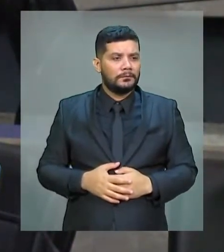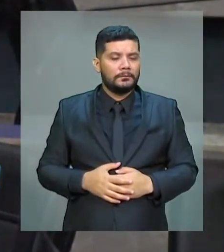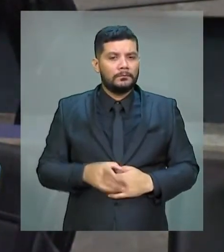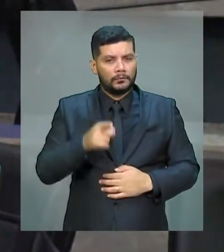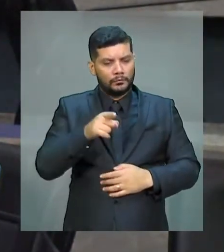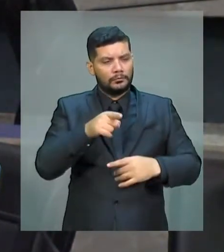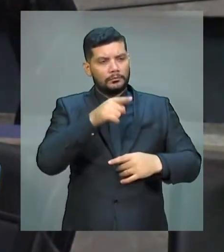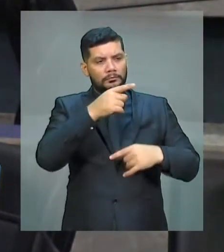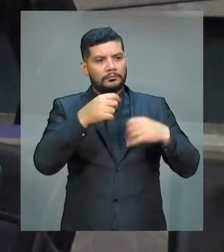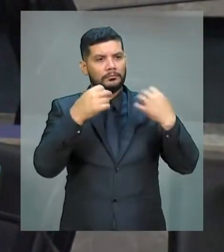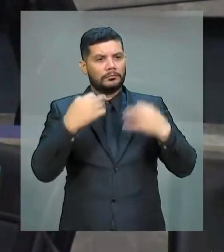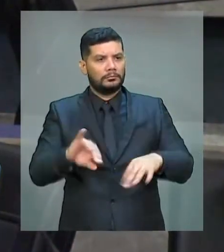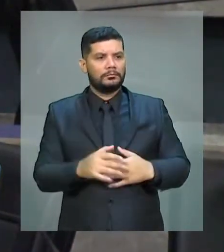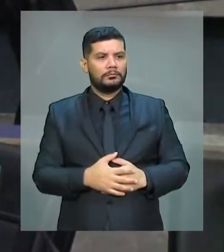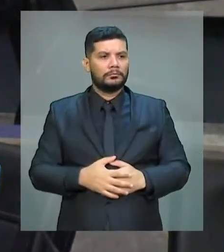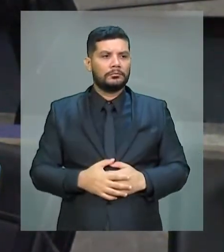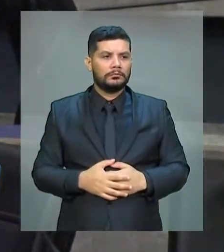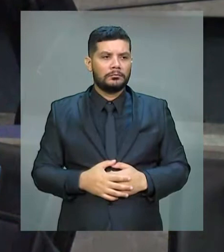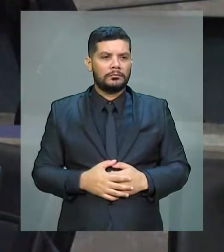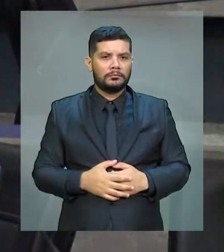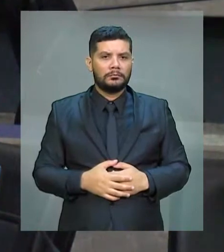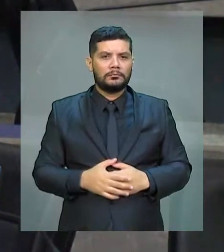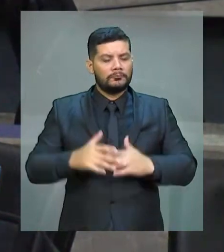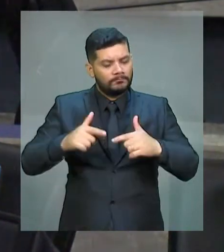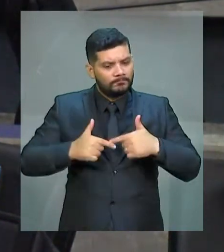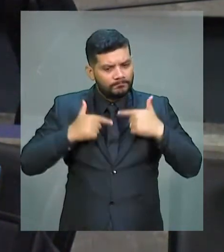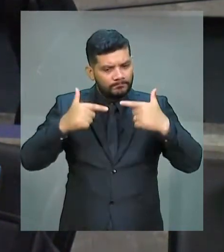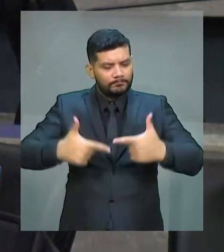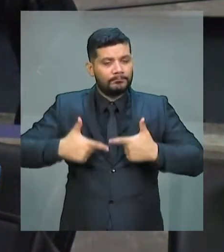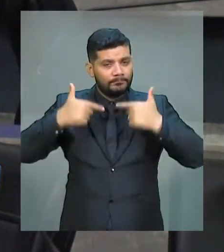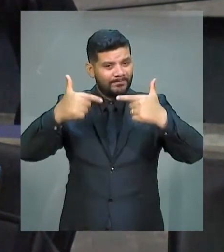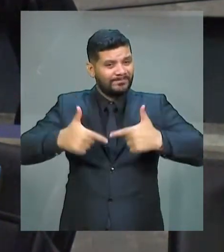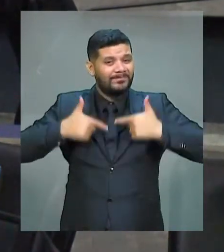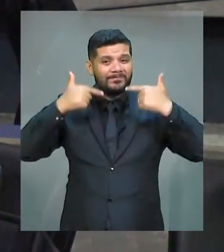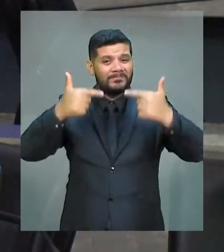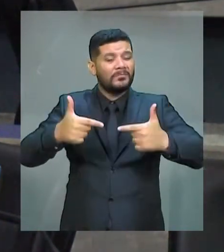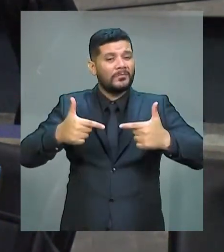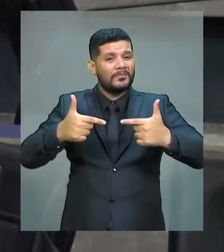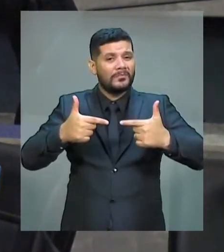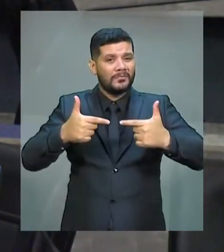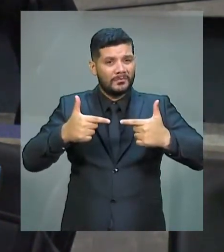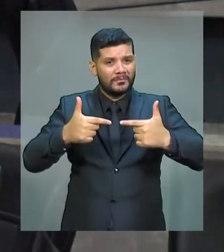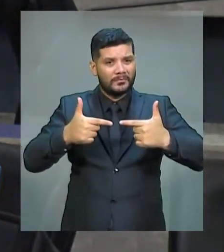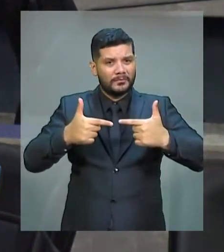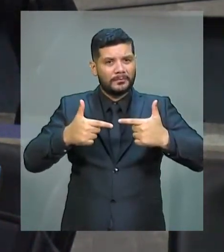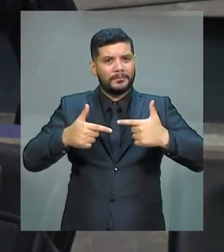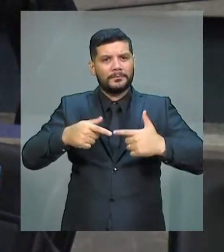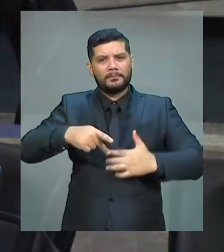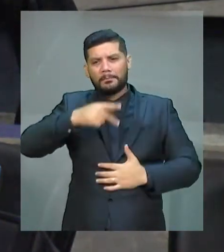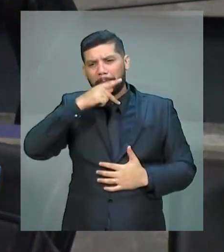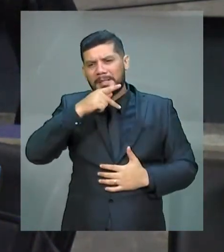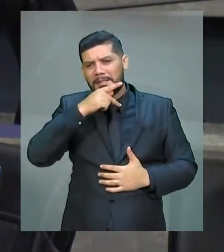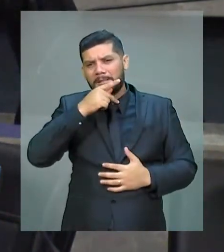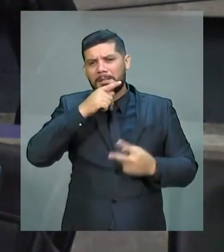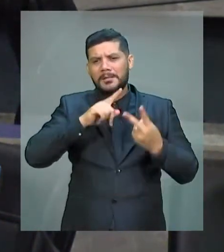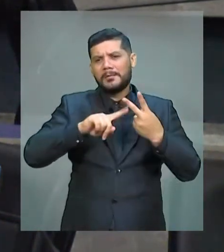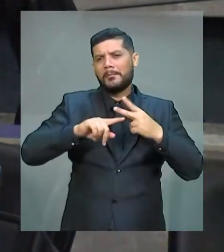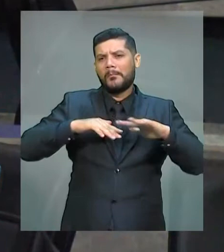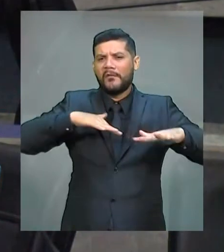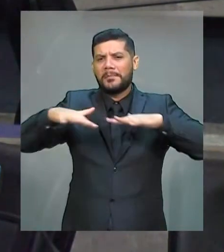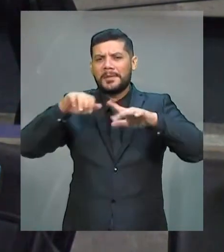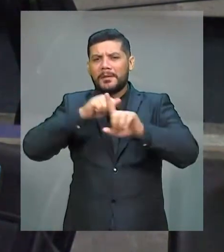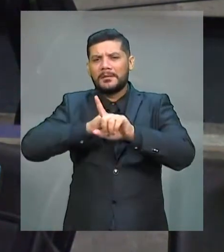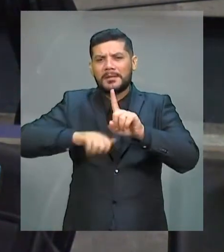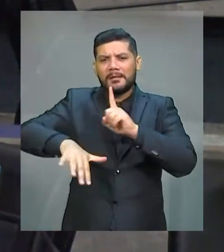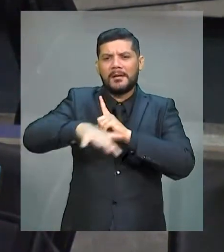correta. O centro da luta, neste momento, dos partidos, dos movimentos sociais,